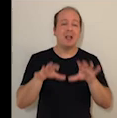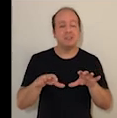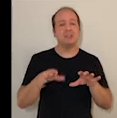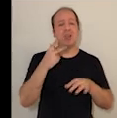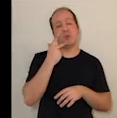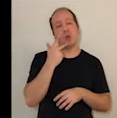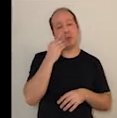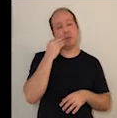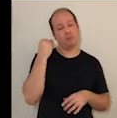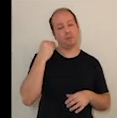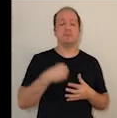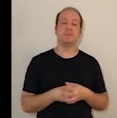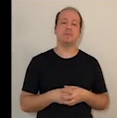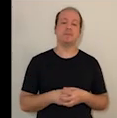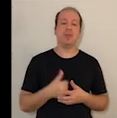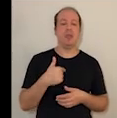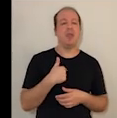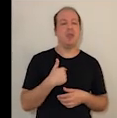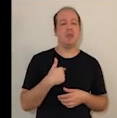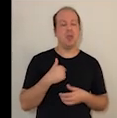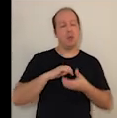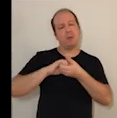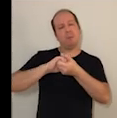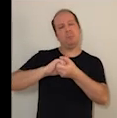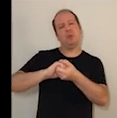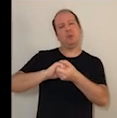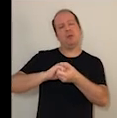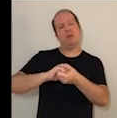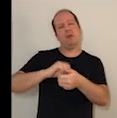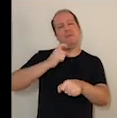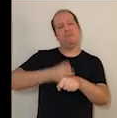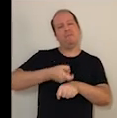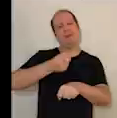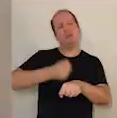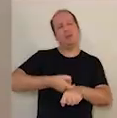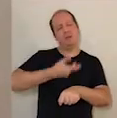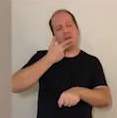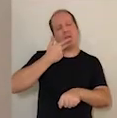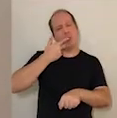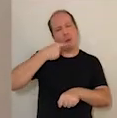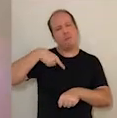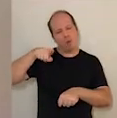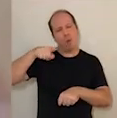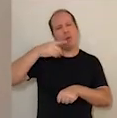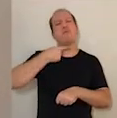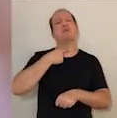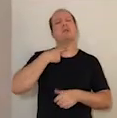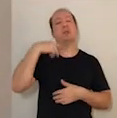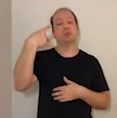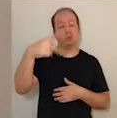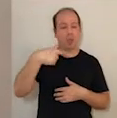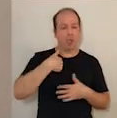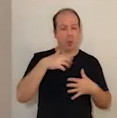perdoe. Assim, excelência, falou o moribundo. E eu, segurando-lhe nas mãos frias, jurei cumprir a